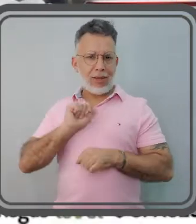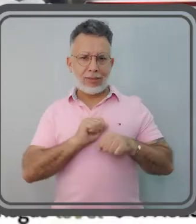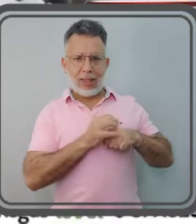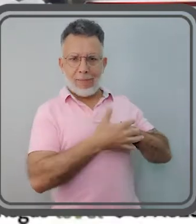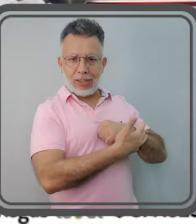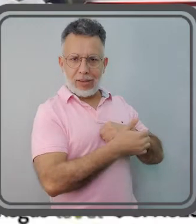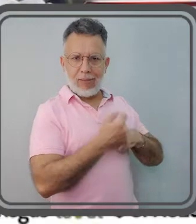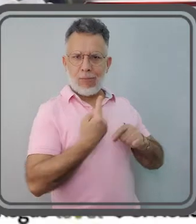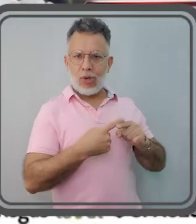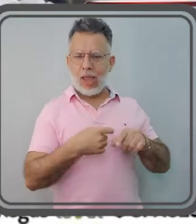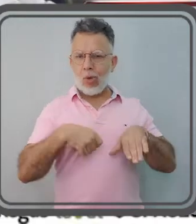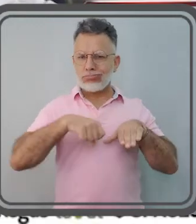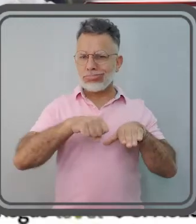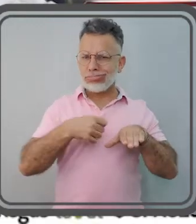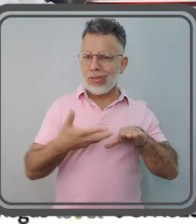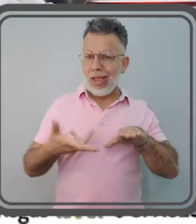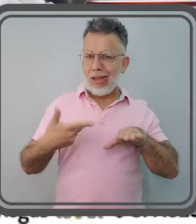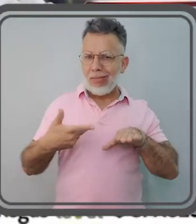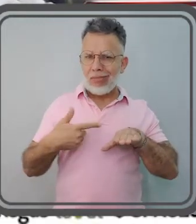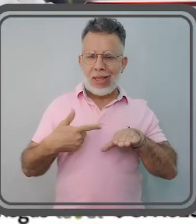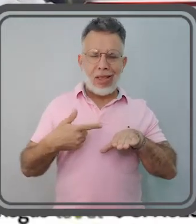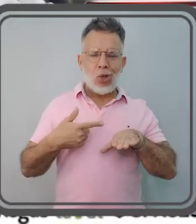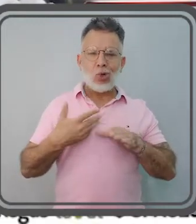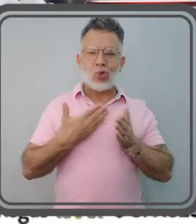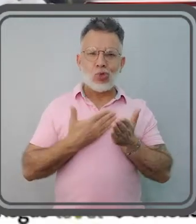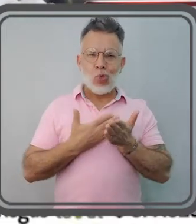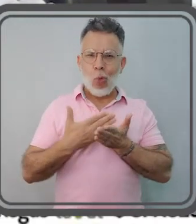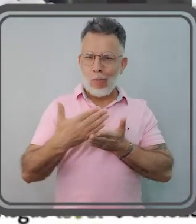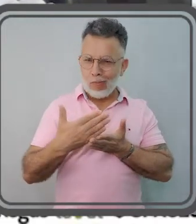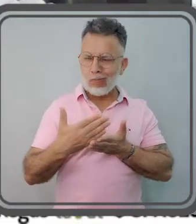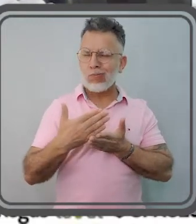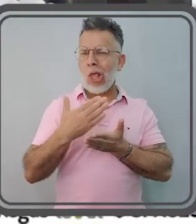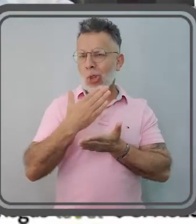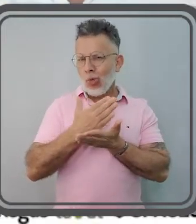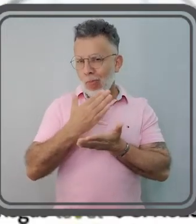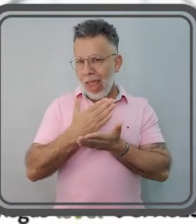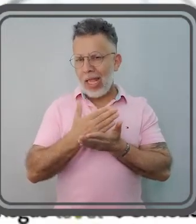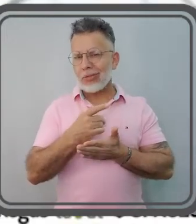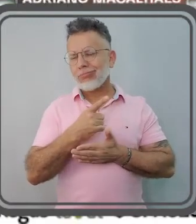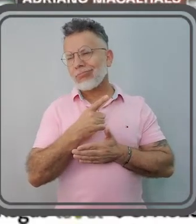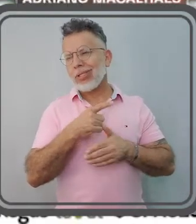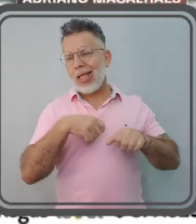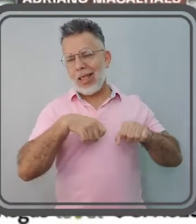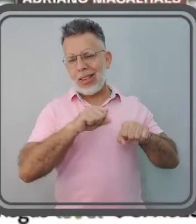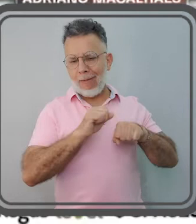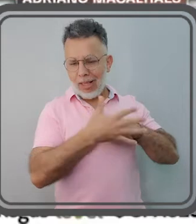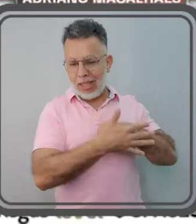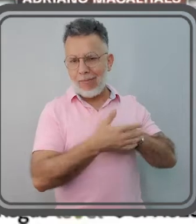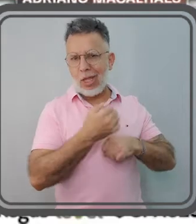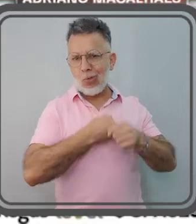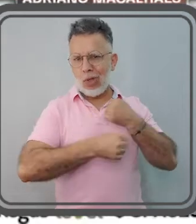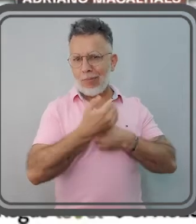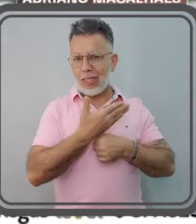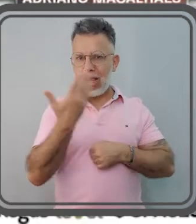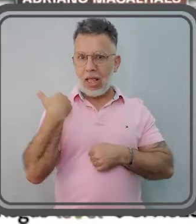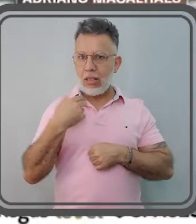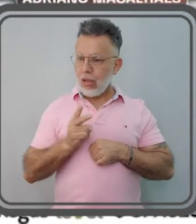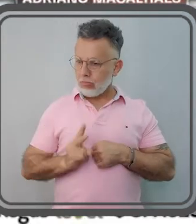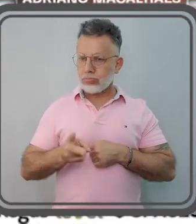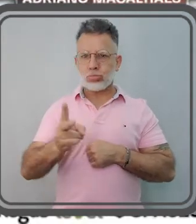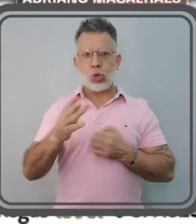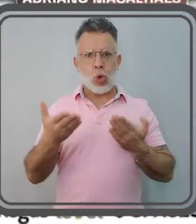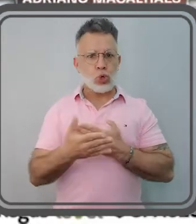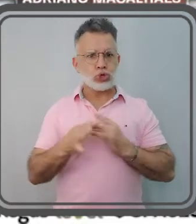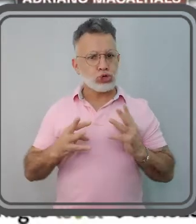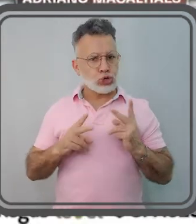pandemia, no meio do lockdown do ano passado, e depois ele perpetuou, né? Hoje todo mundo acostumou. Eu lembro muito bem quando eu falava de delivery antes